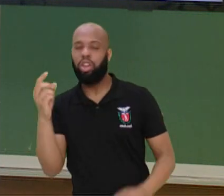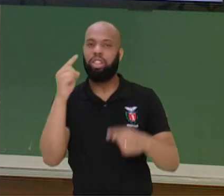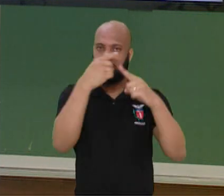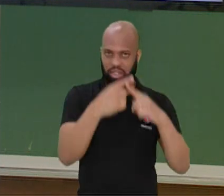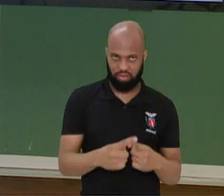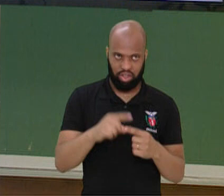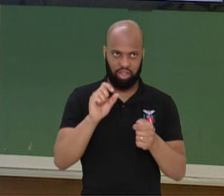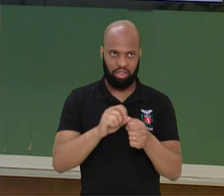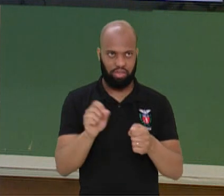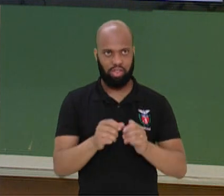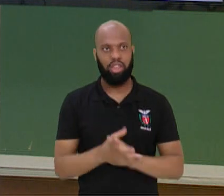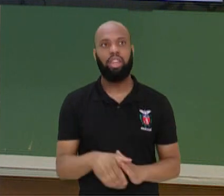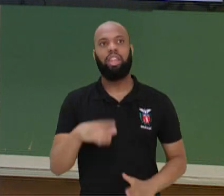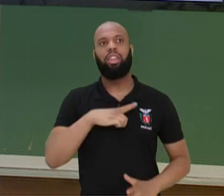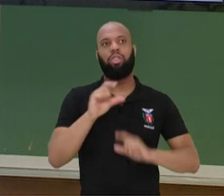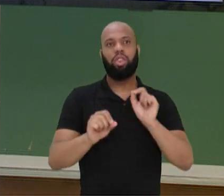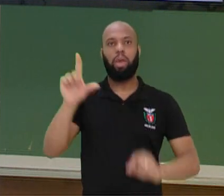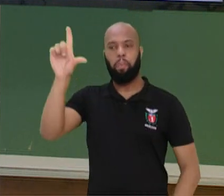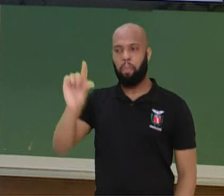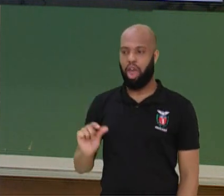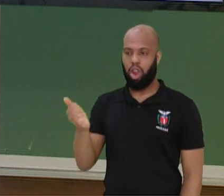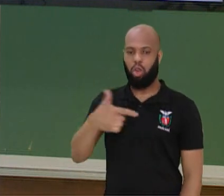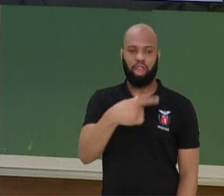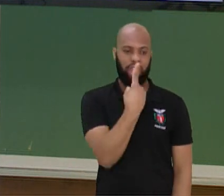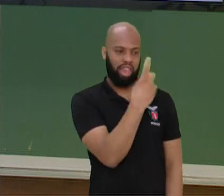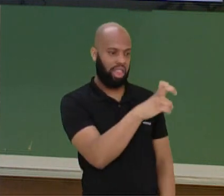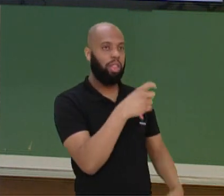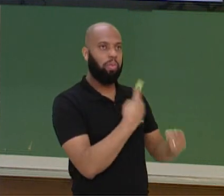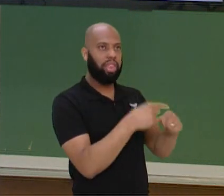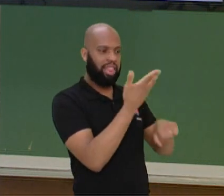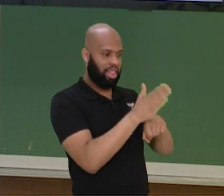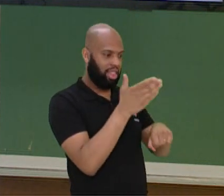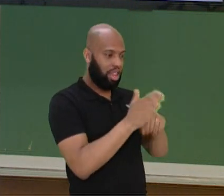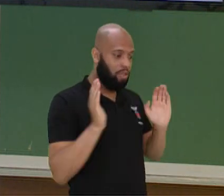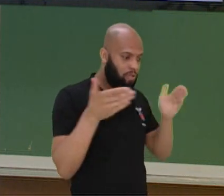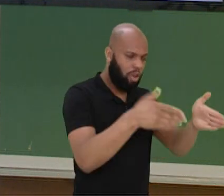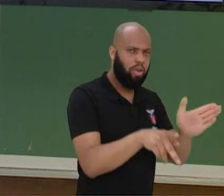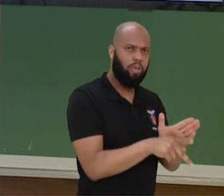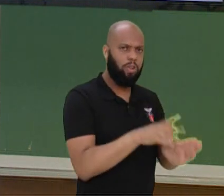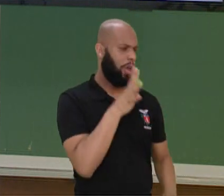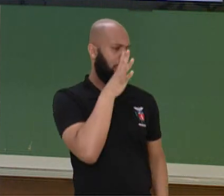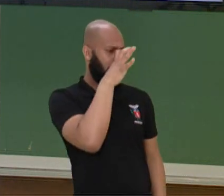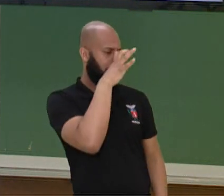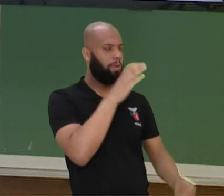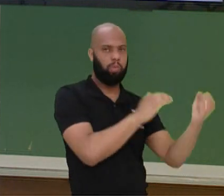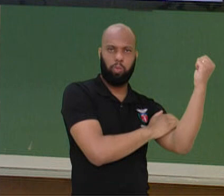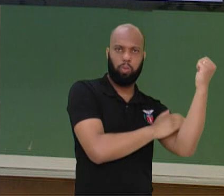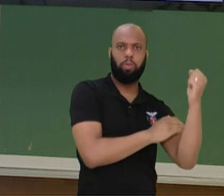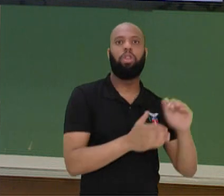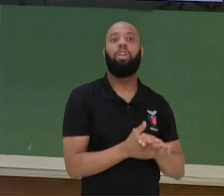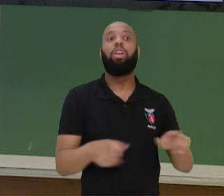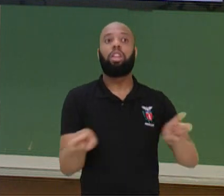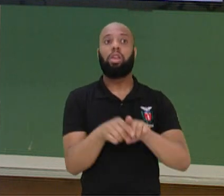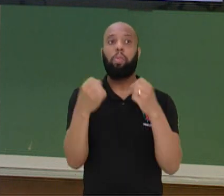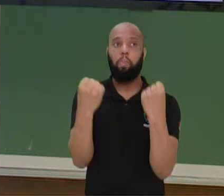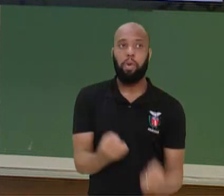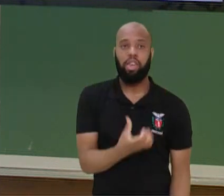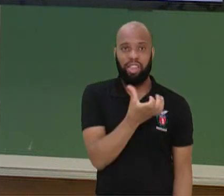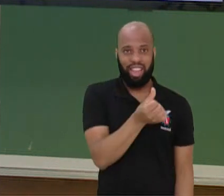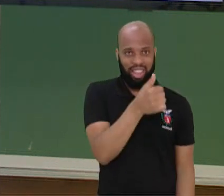que nós temos menos do que 15, como era no treino, com foco na resistência muscular. Carga,